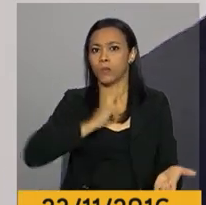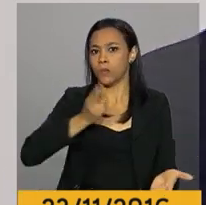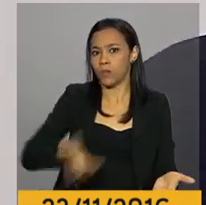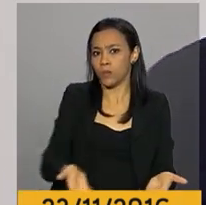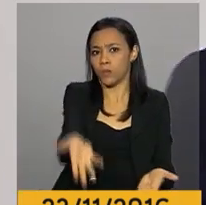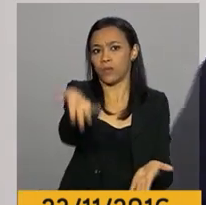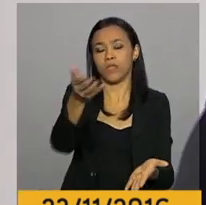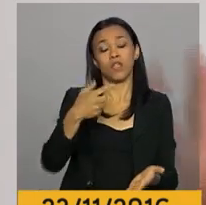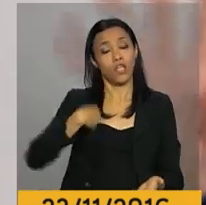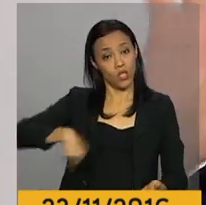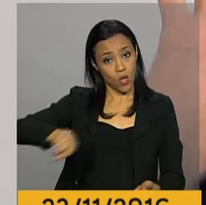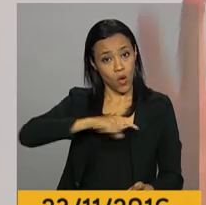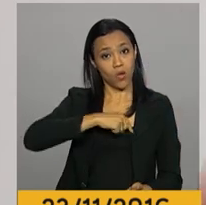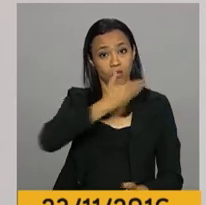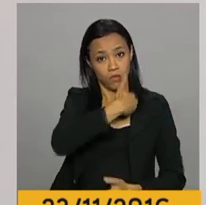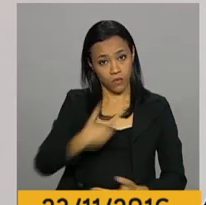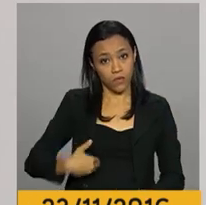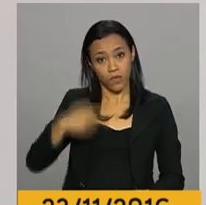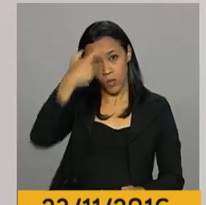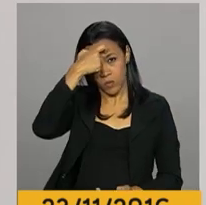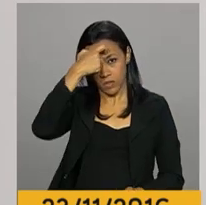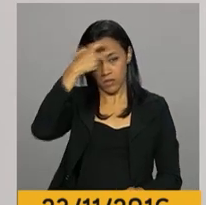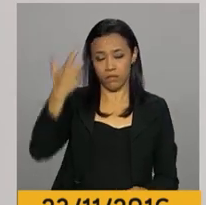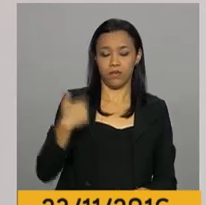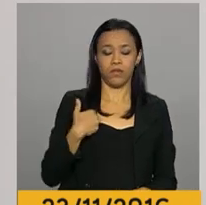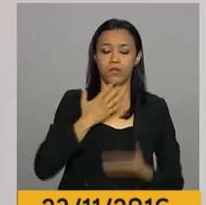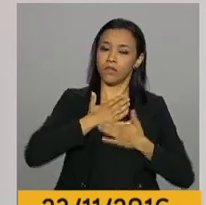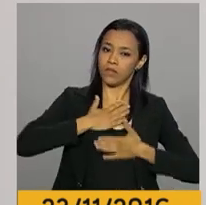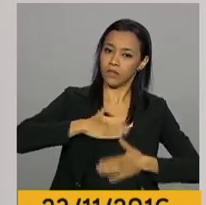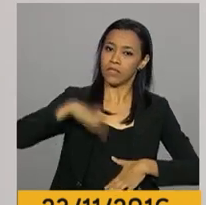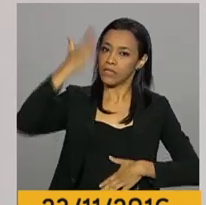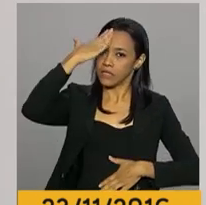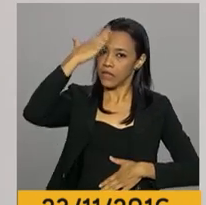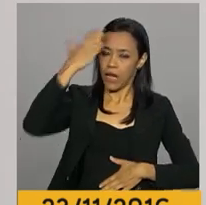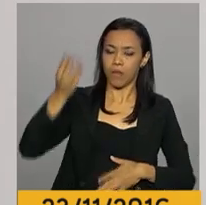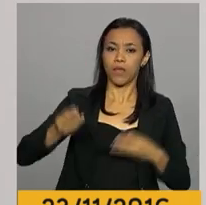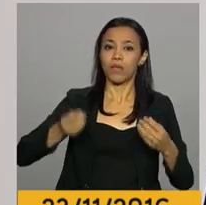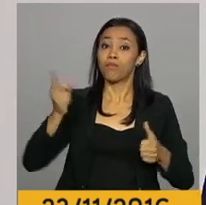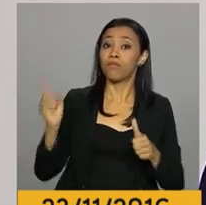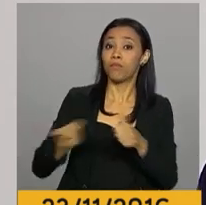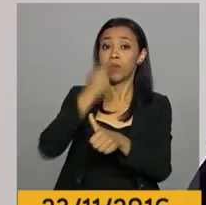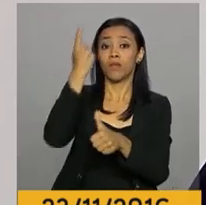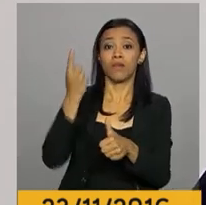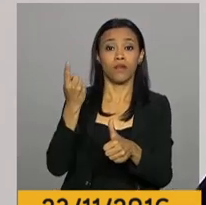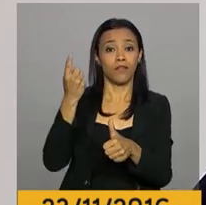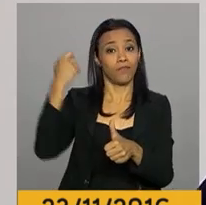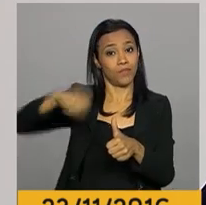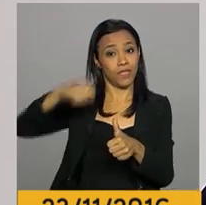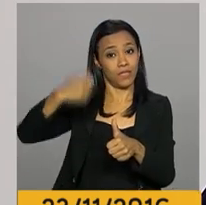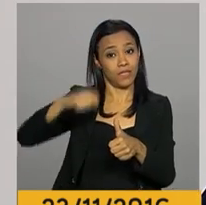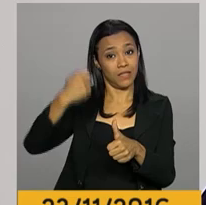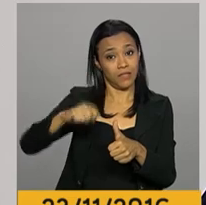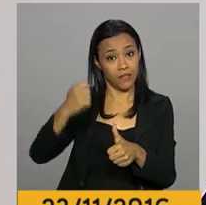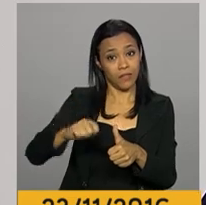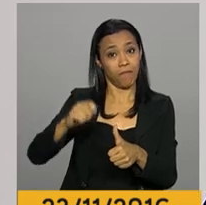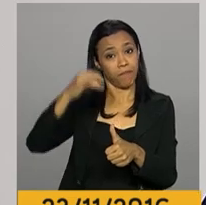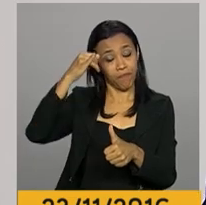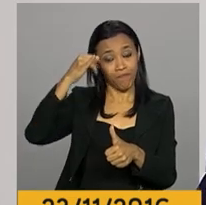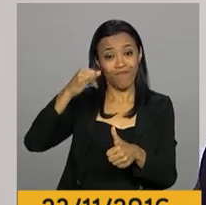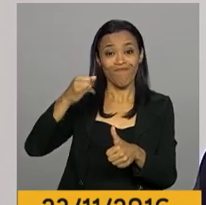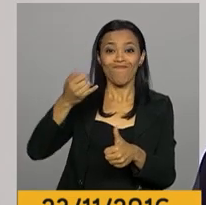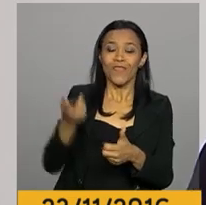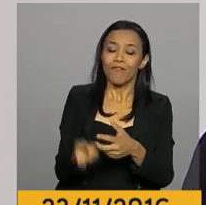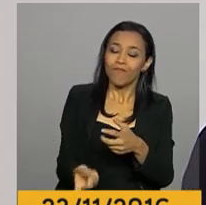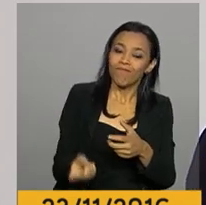ciência consciência serenidade e tranquilidade para saber que é preciso primeiro vencer a recessão e